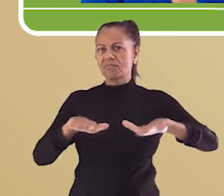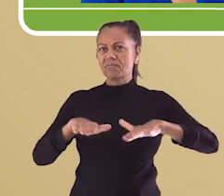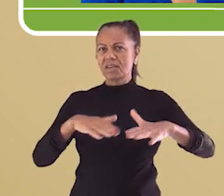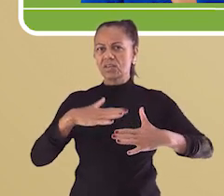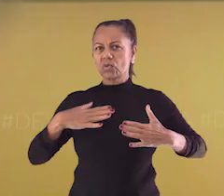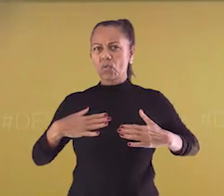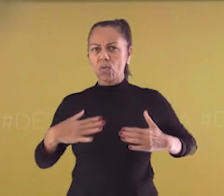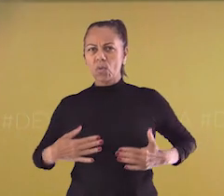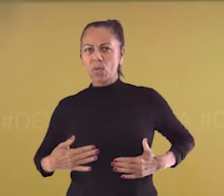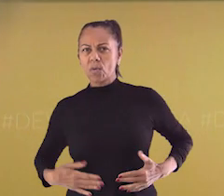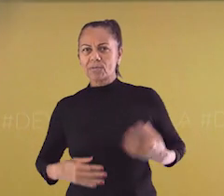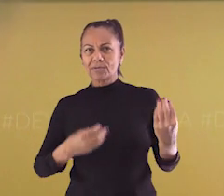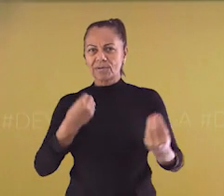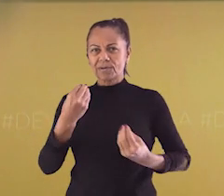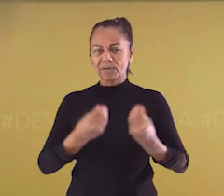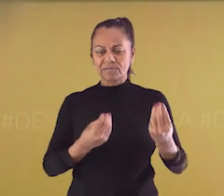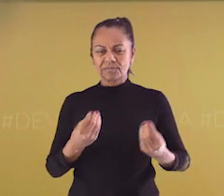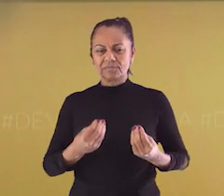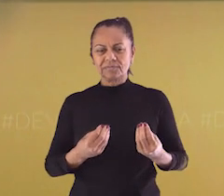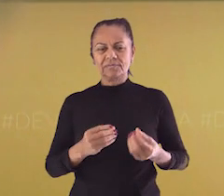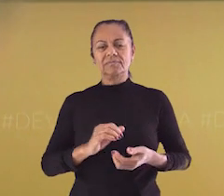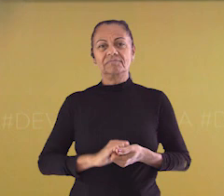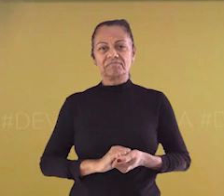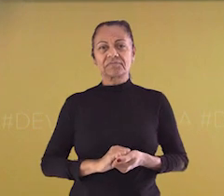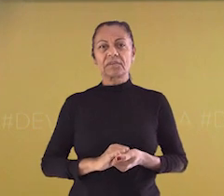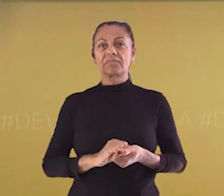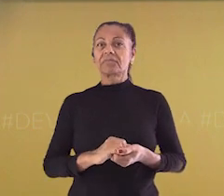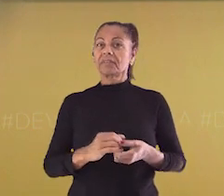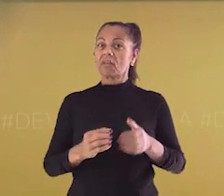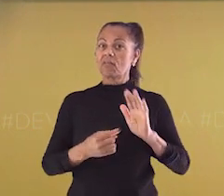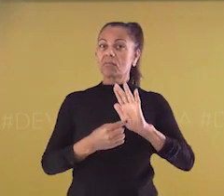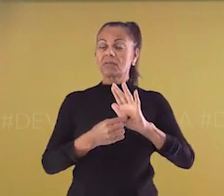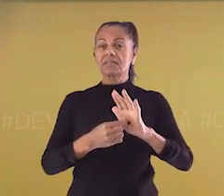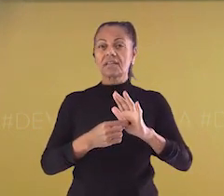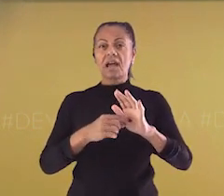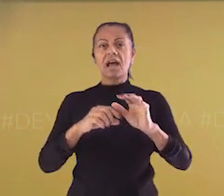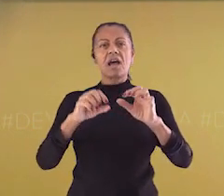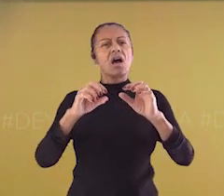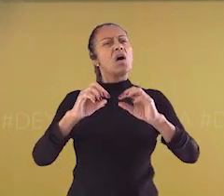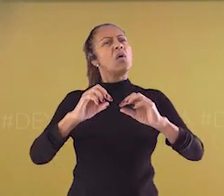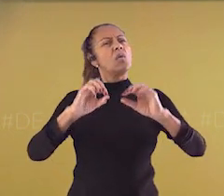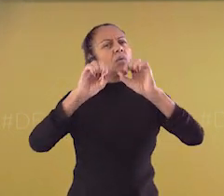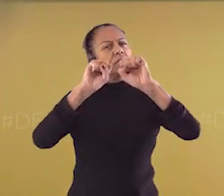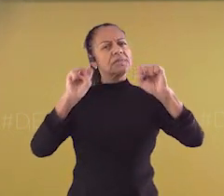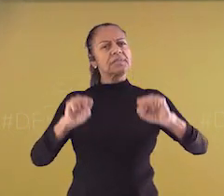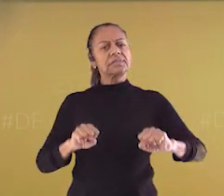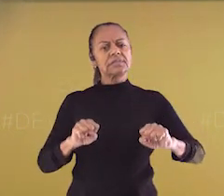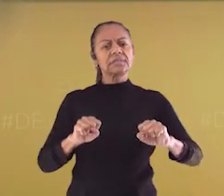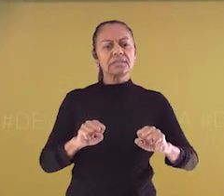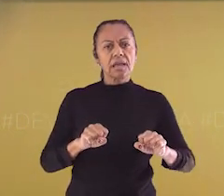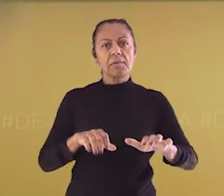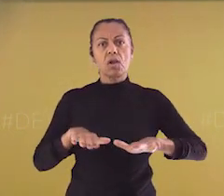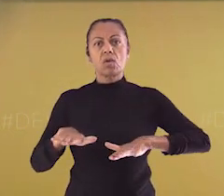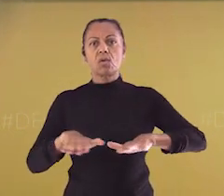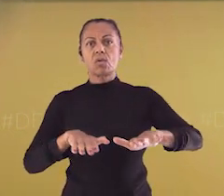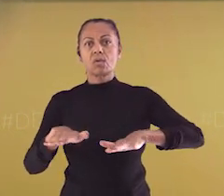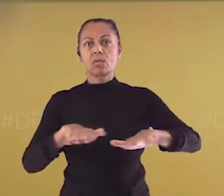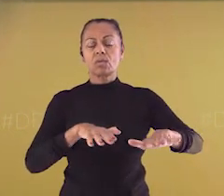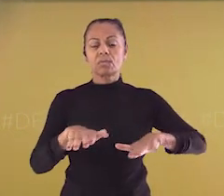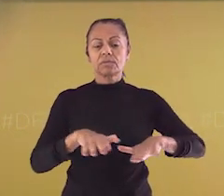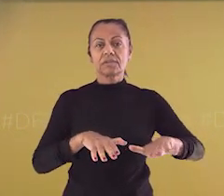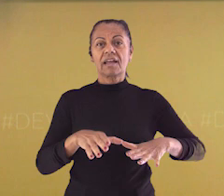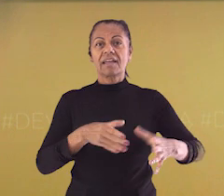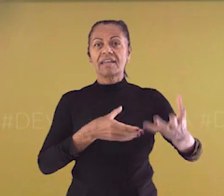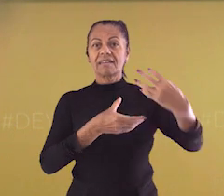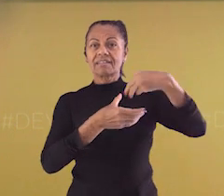corpo. Apresento a vocês o sistema locomotor. Mas o que será isso? Este é um